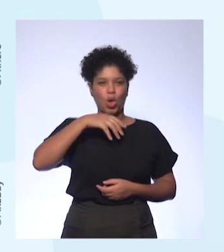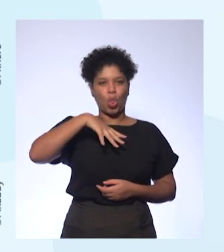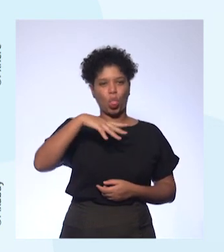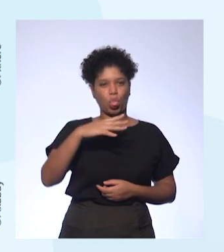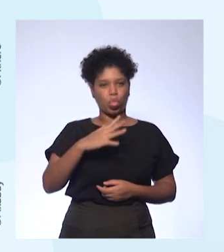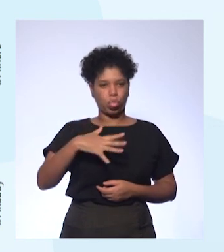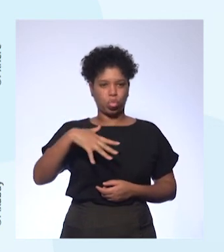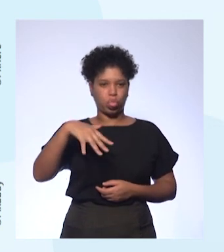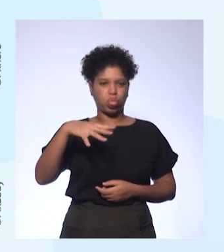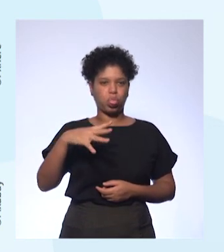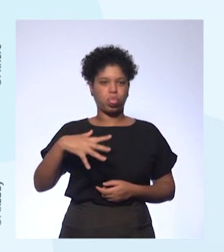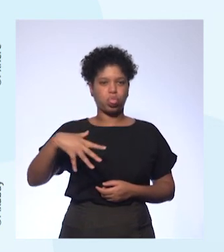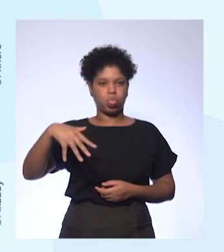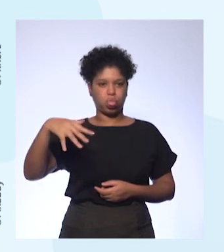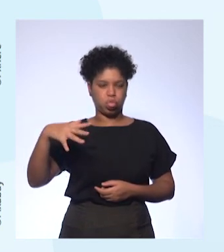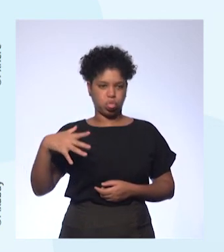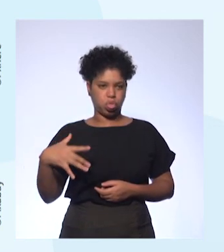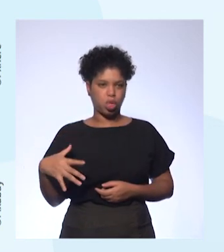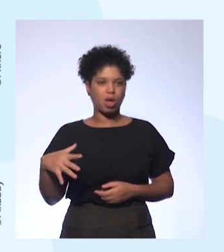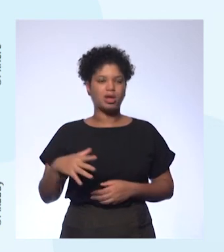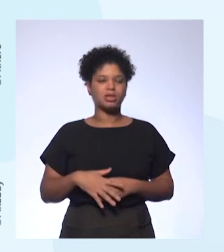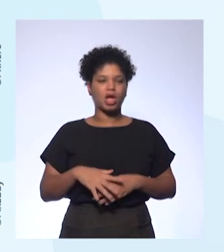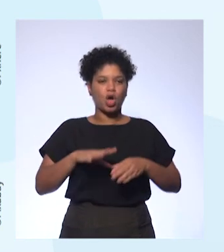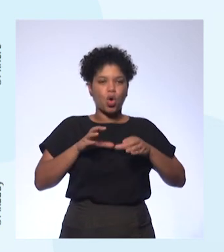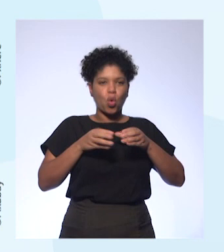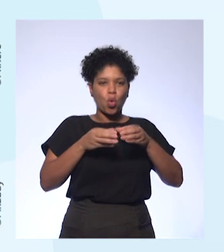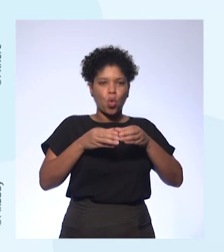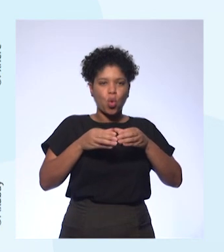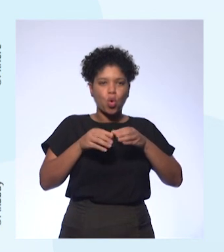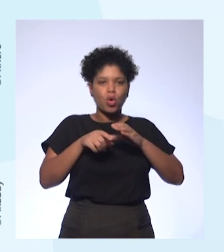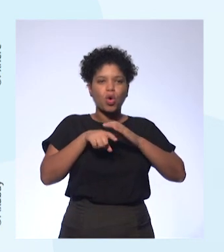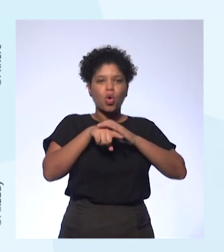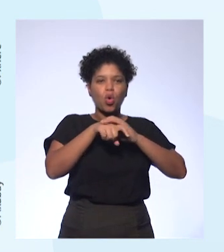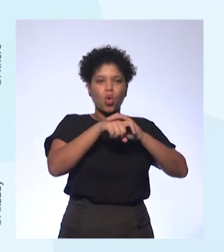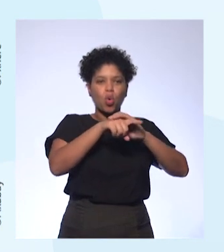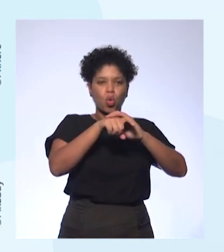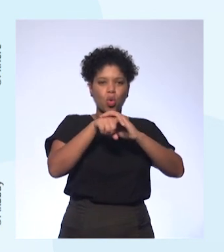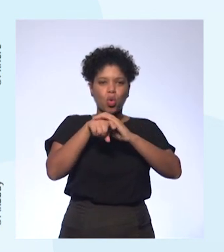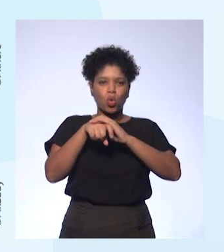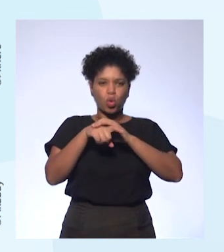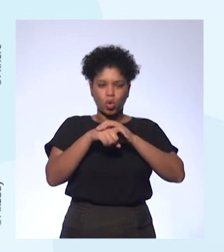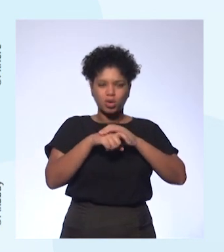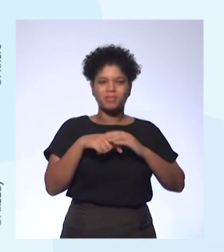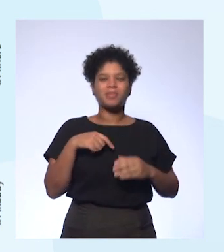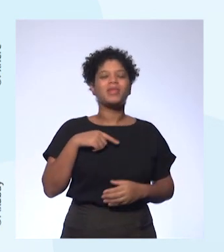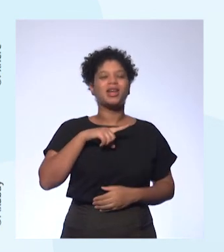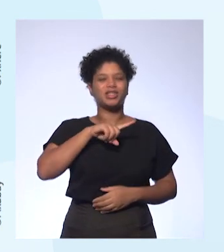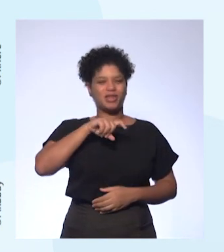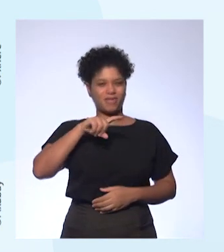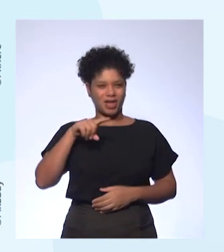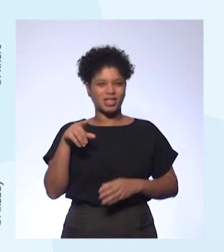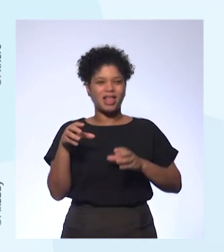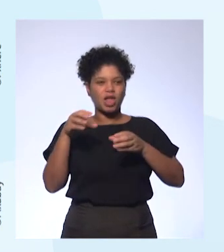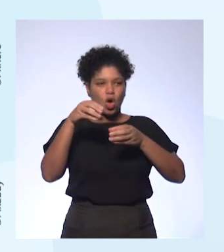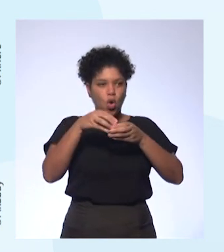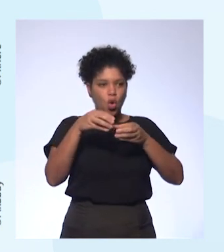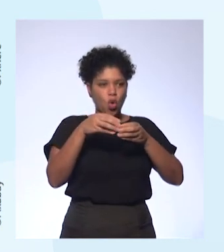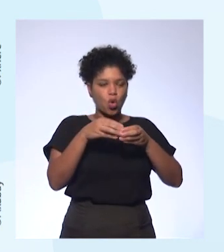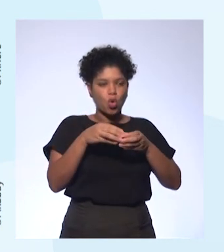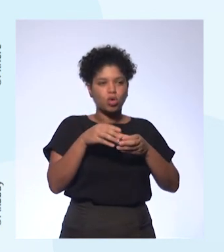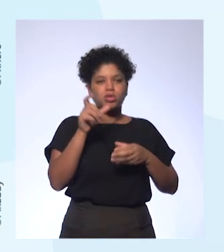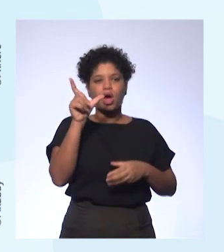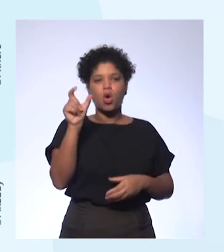lulas, lesmas, caracóis e as ostras também, tá? Então, eles podem ou não